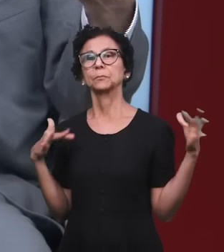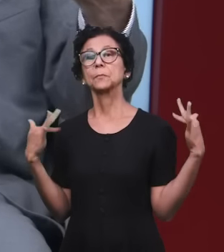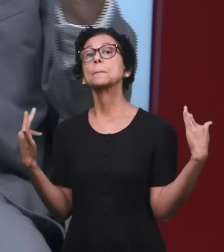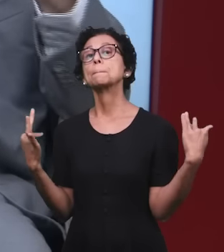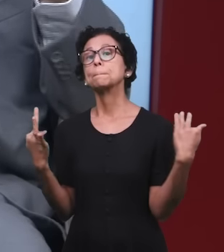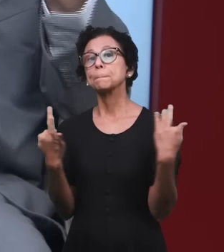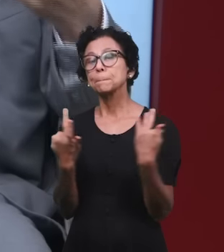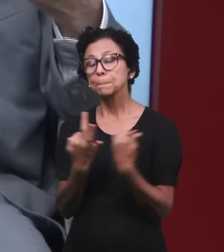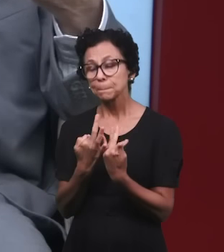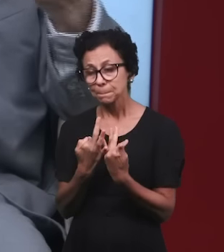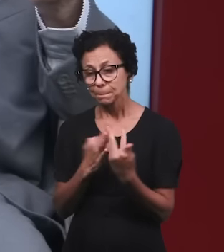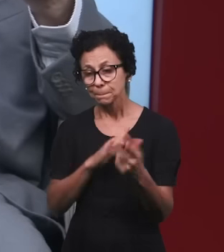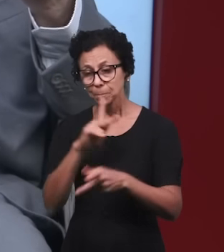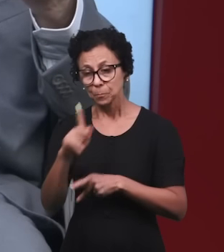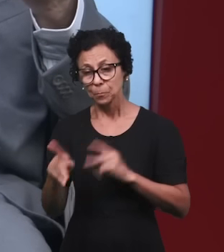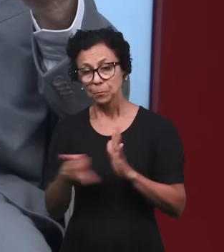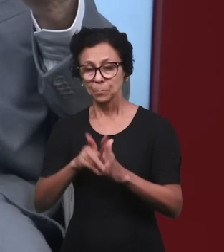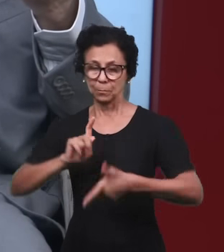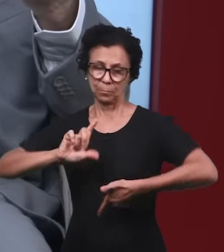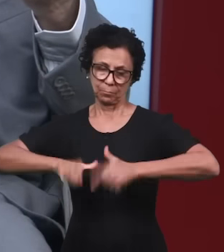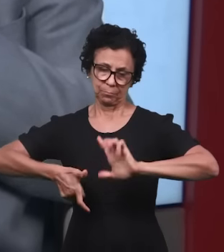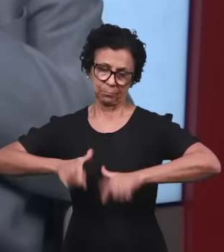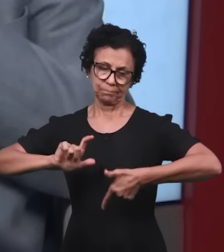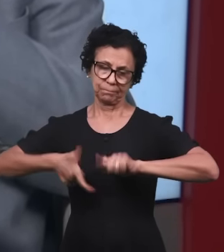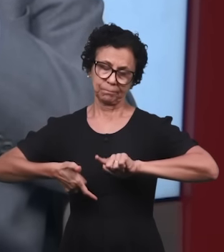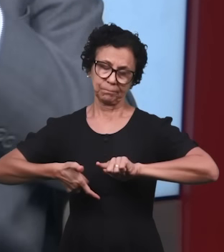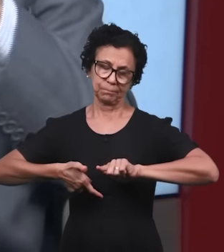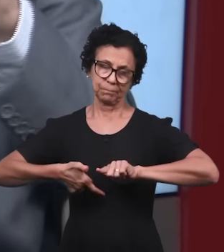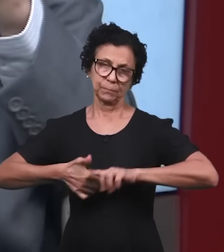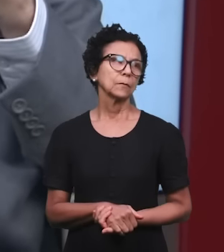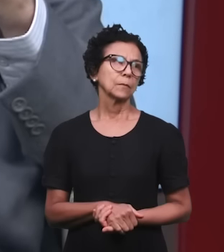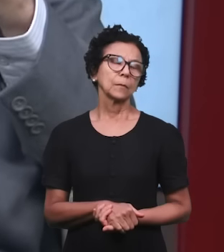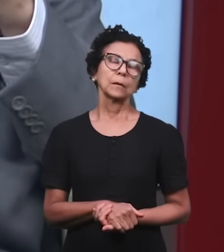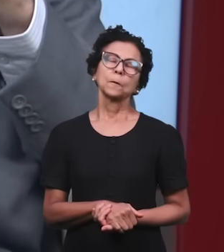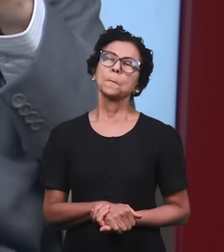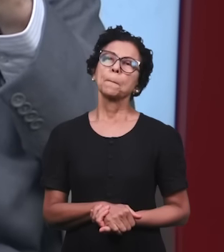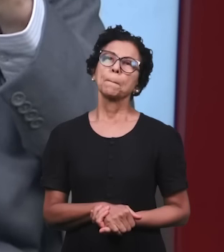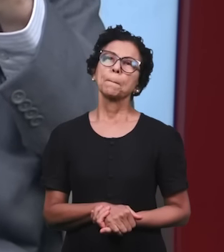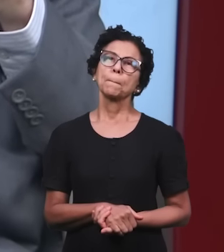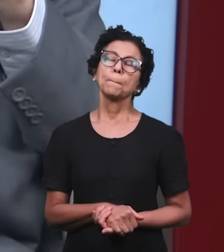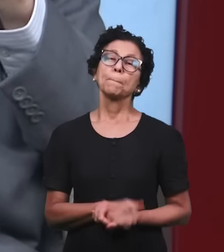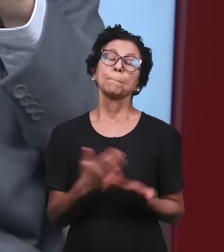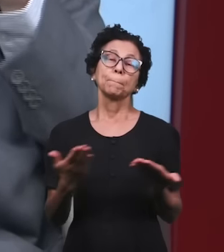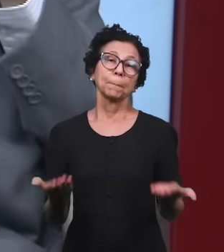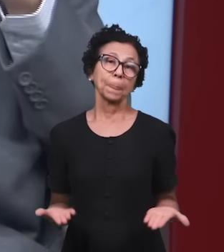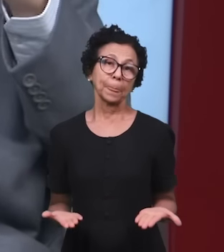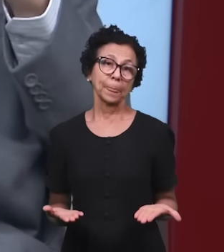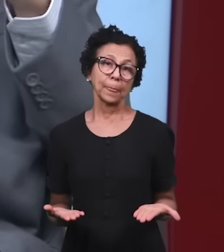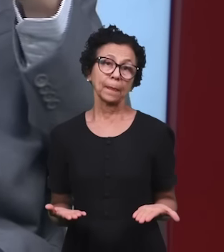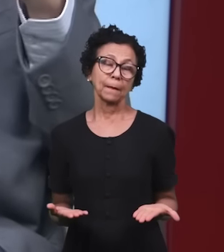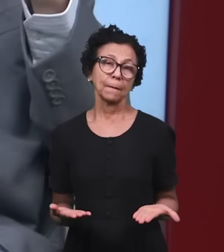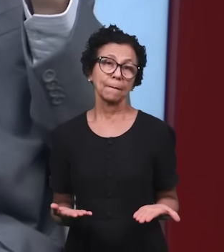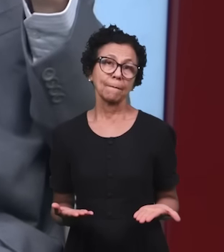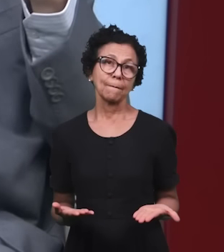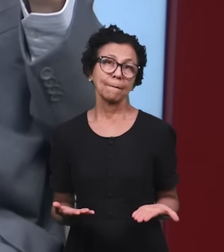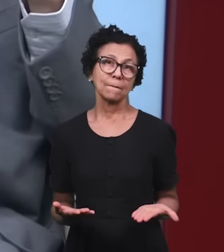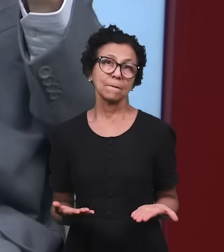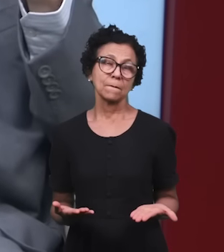que era o povo de Israel. Nesse ponto, nós vamos fazer um